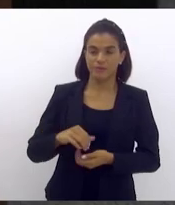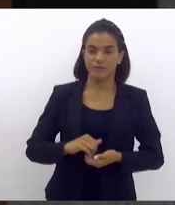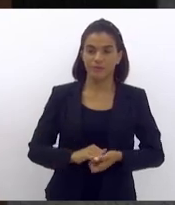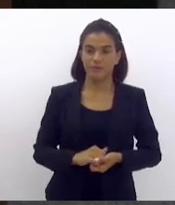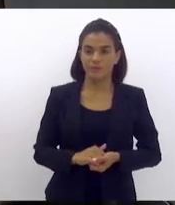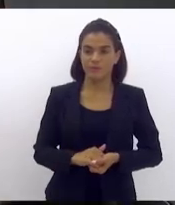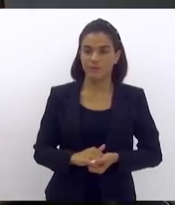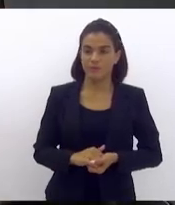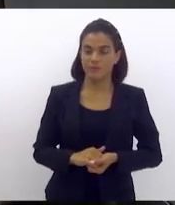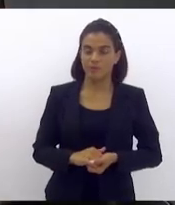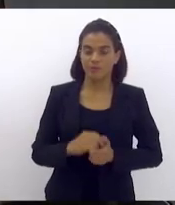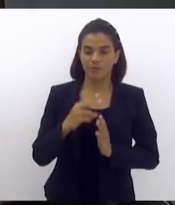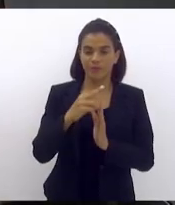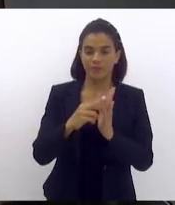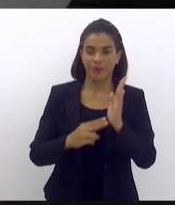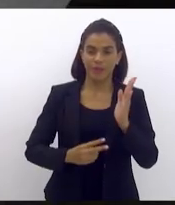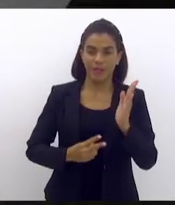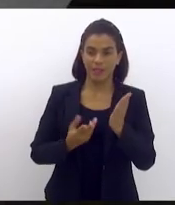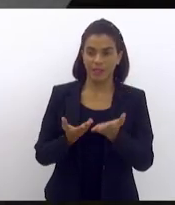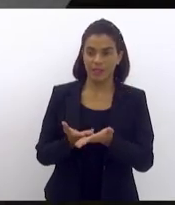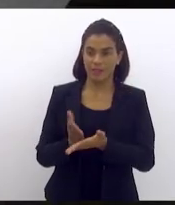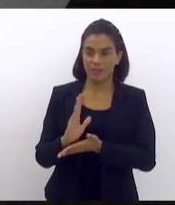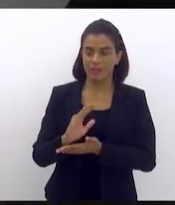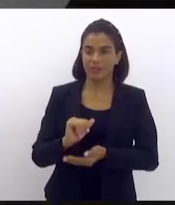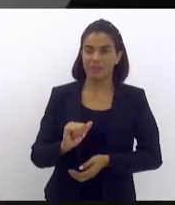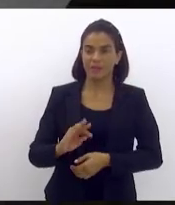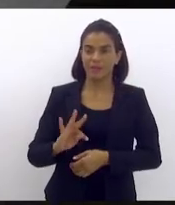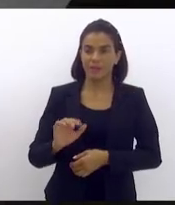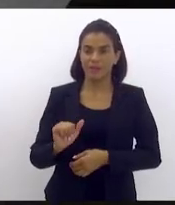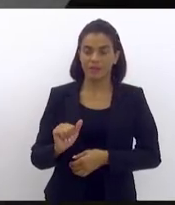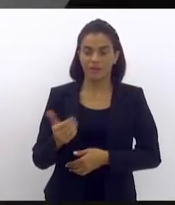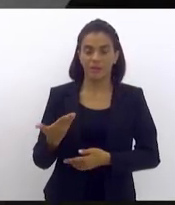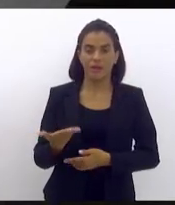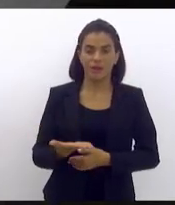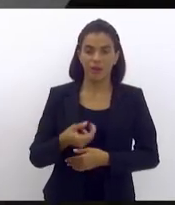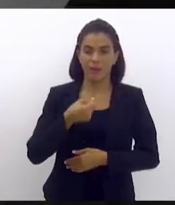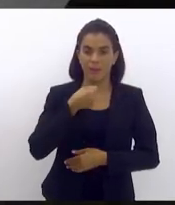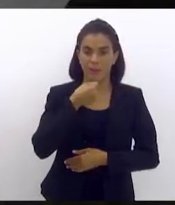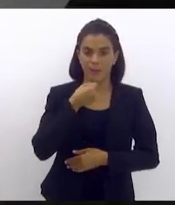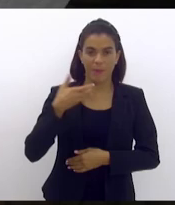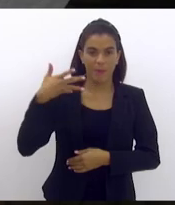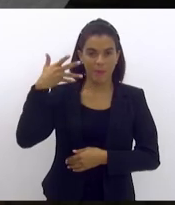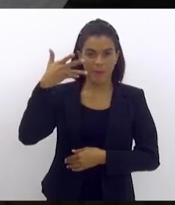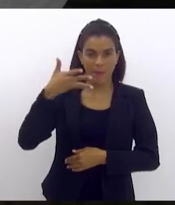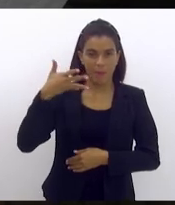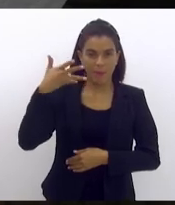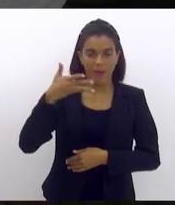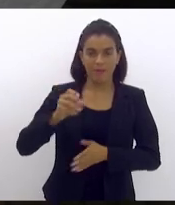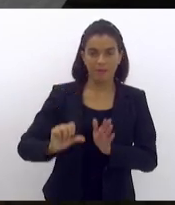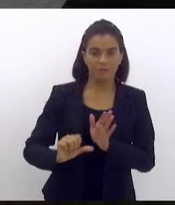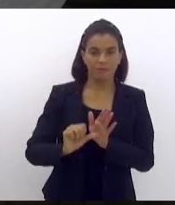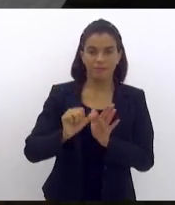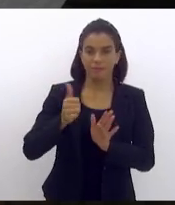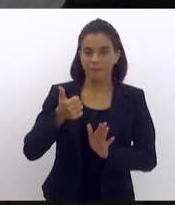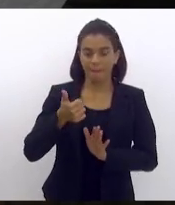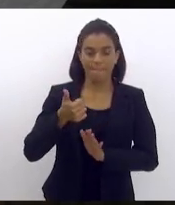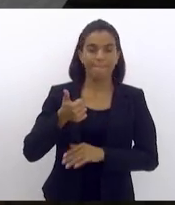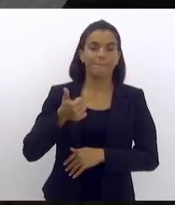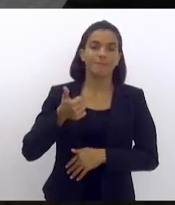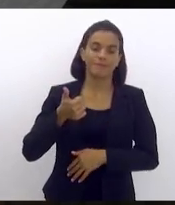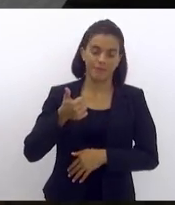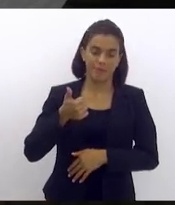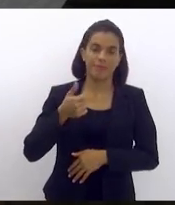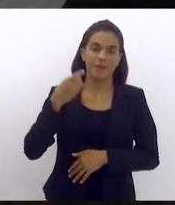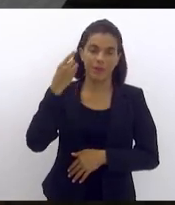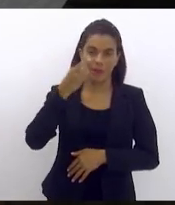16:30 lida e aprovada a ata passa-se ao expediente Inicial o primeiro orador inscrito é